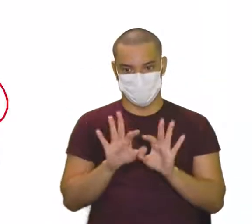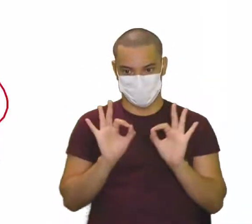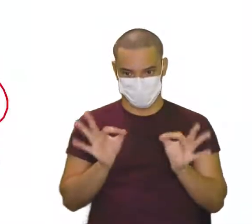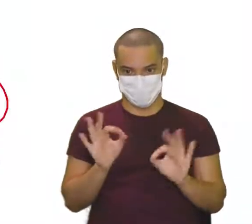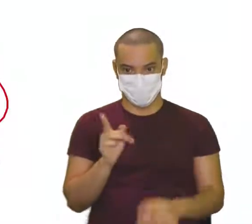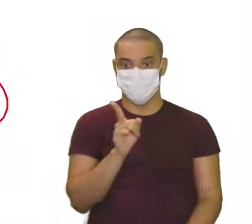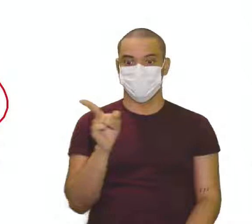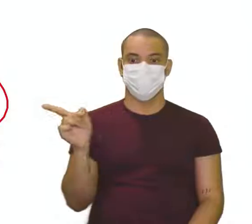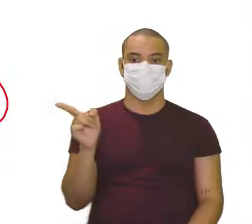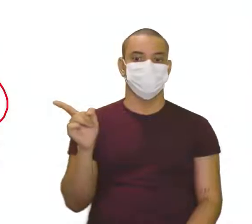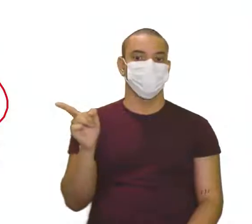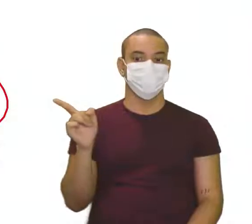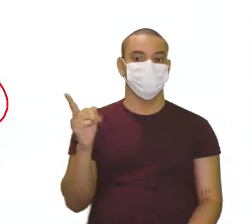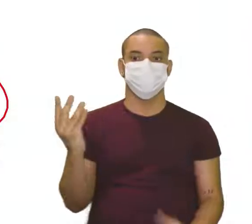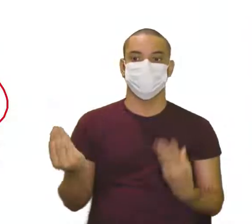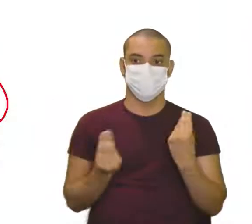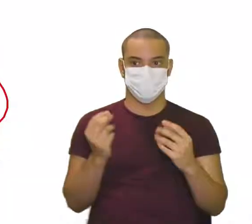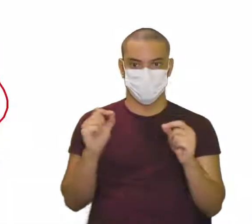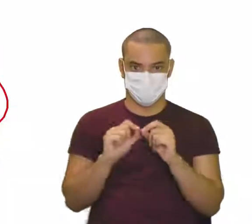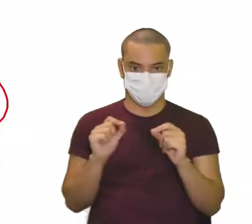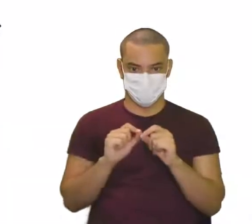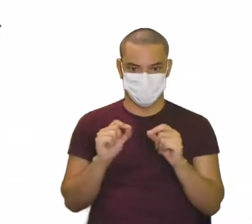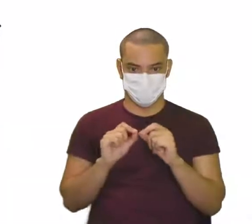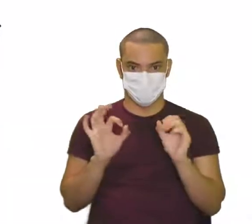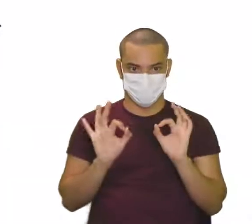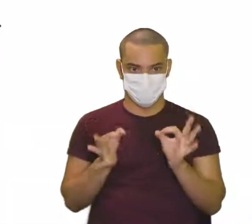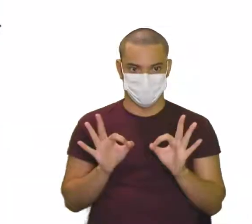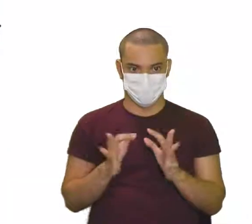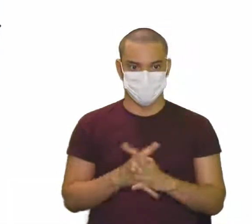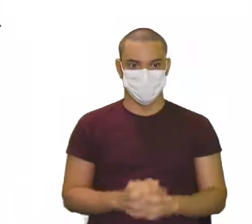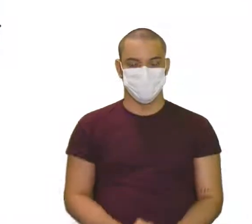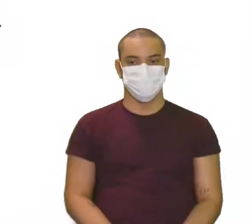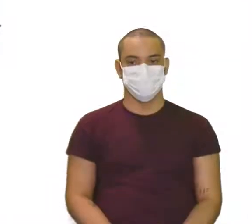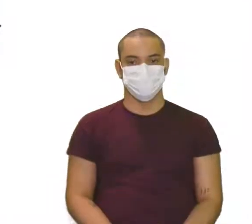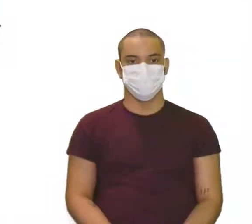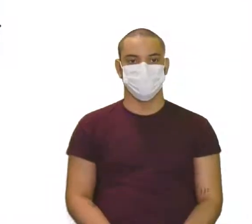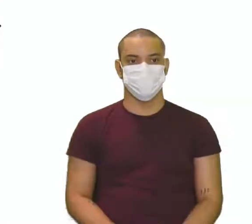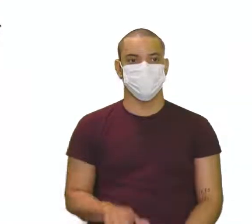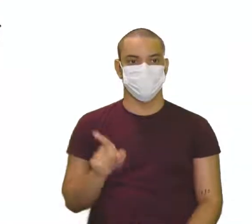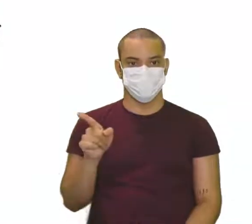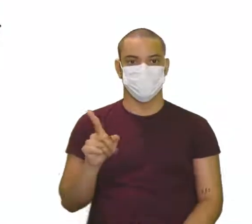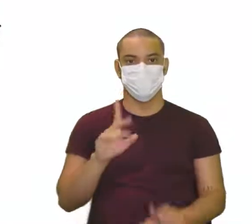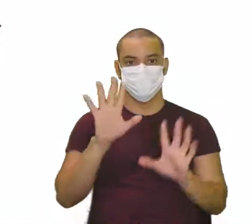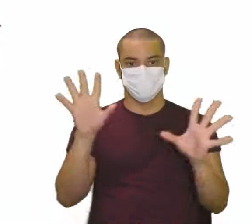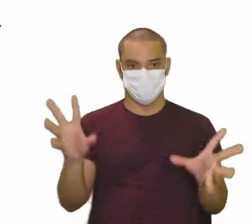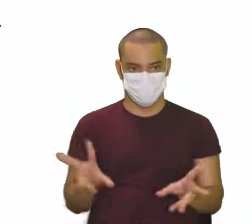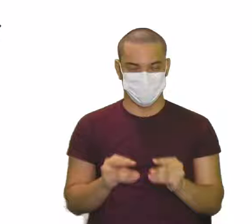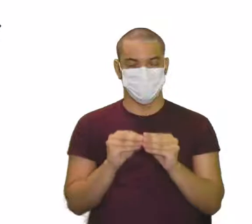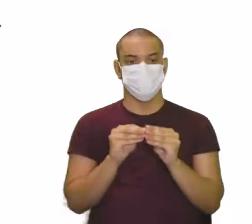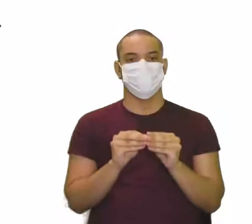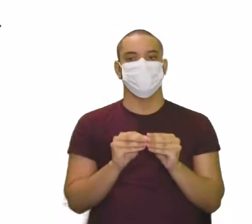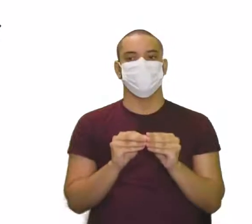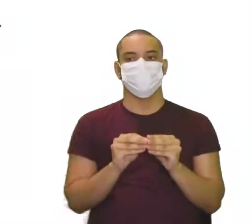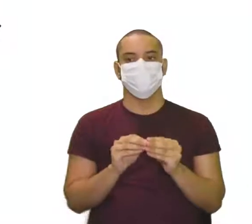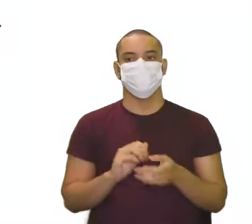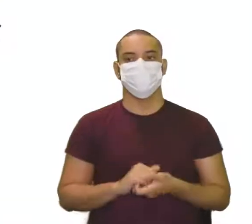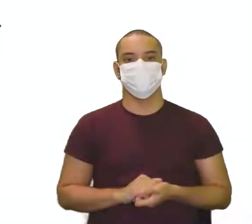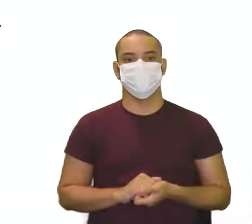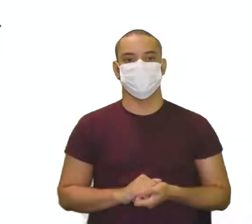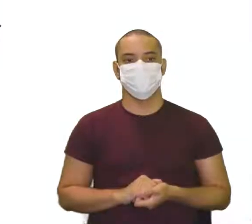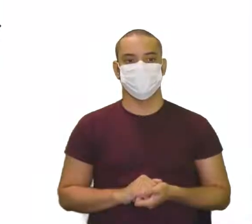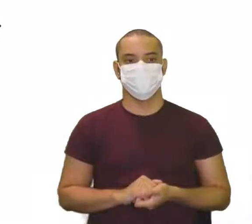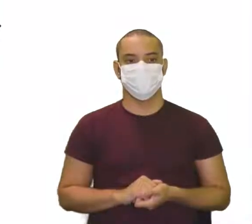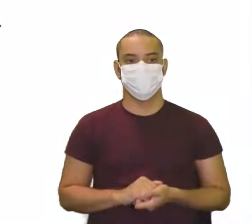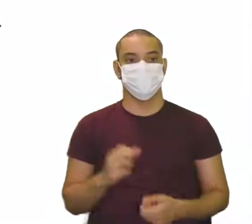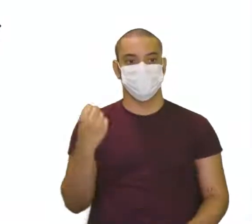foi falado também aqui para vocês, ok? E aqui a gente conclui, né, nesse caso aqui,